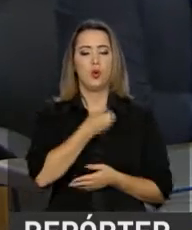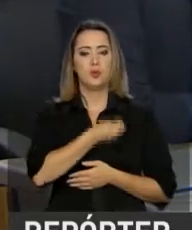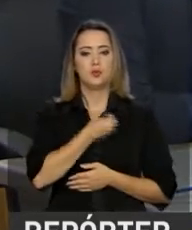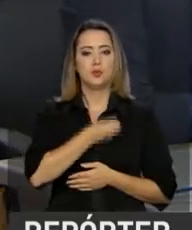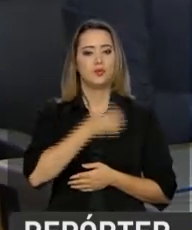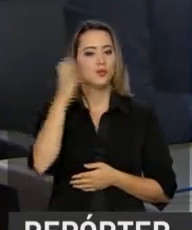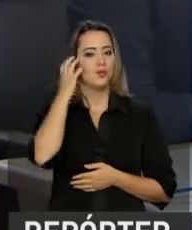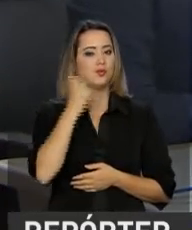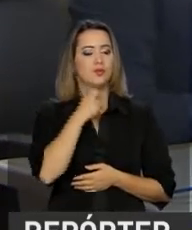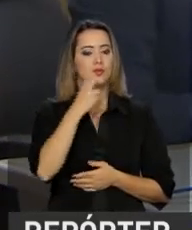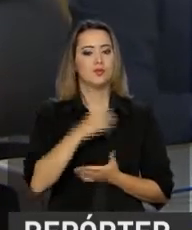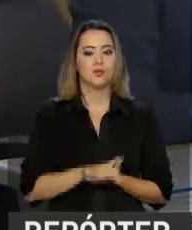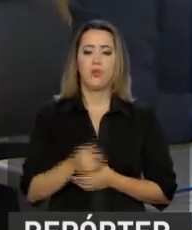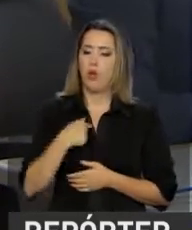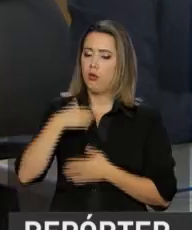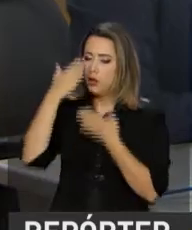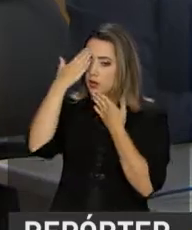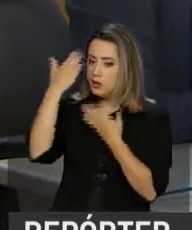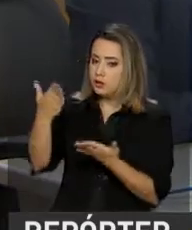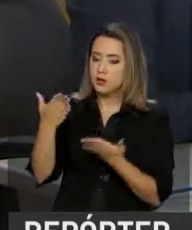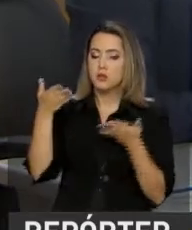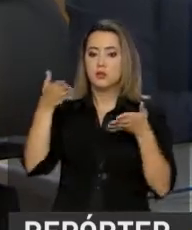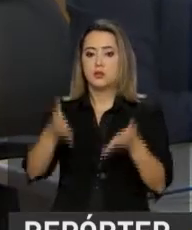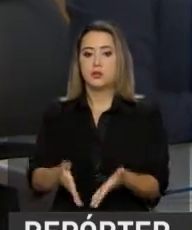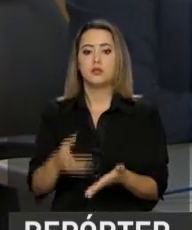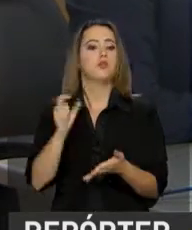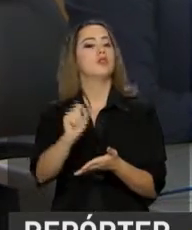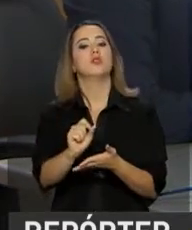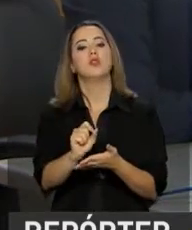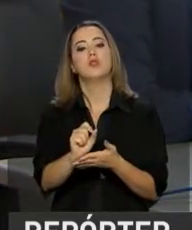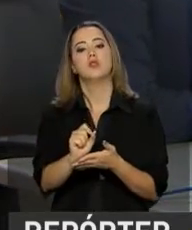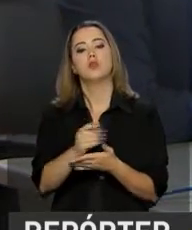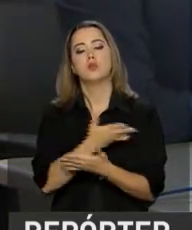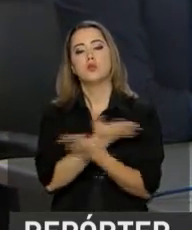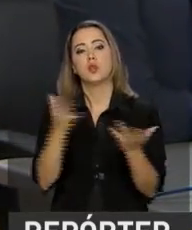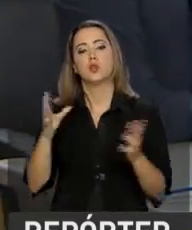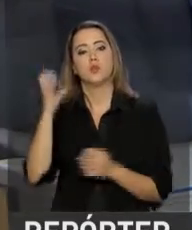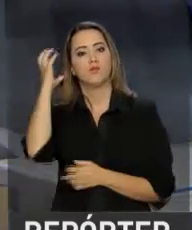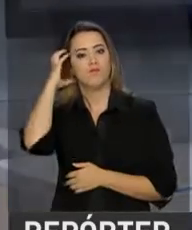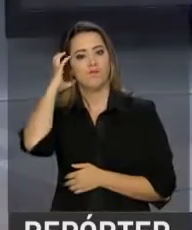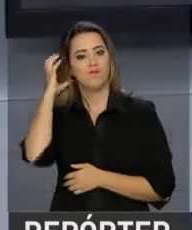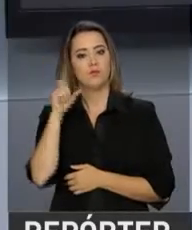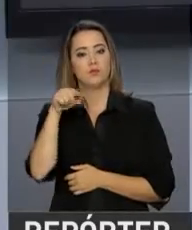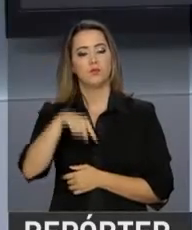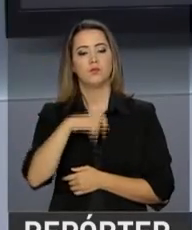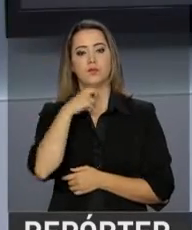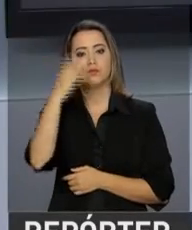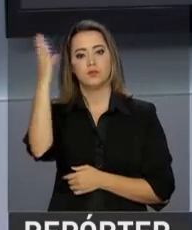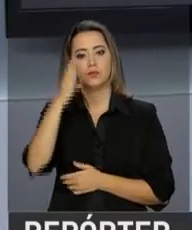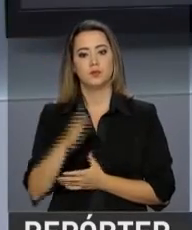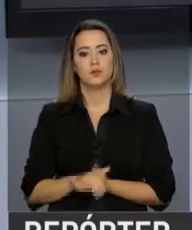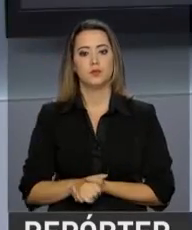gente aqui na voz brasil eu que agradeço a participação gláucia airton e ao todo solventes aqui na voz do brasil